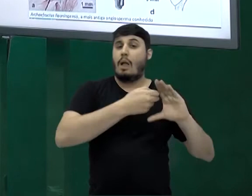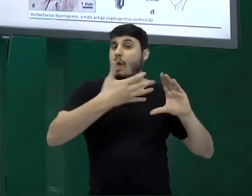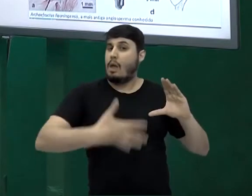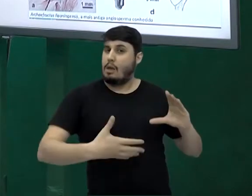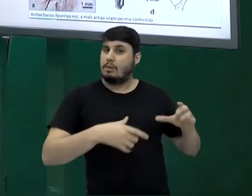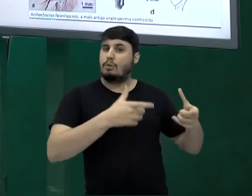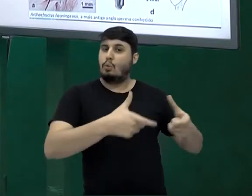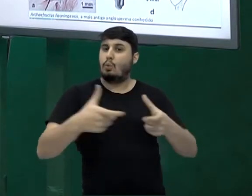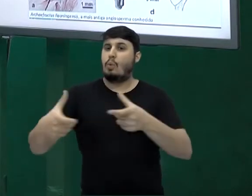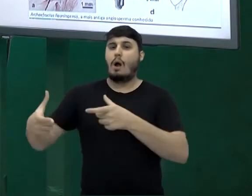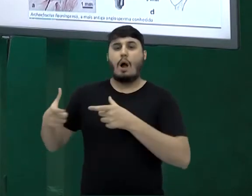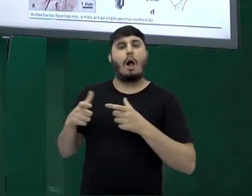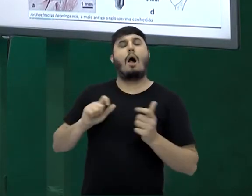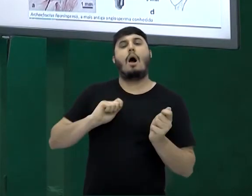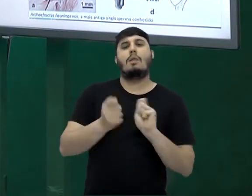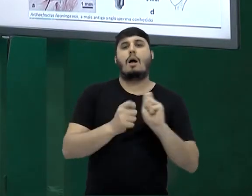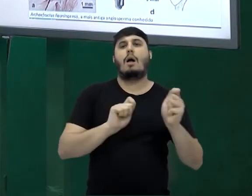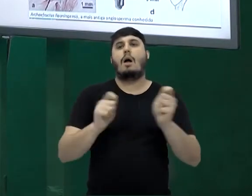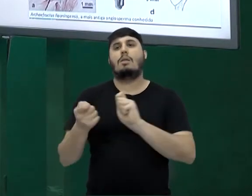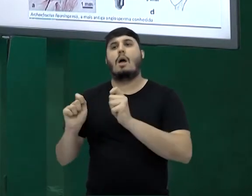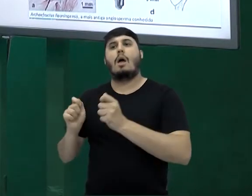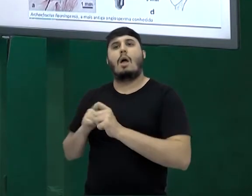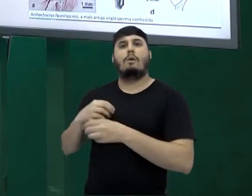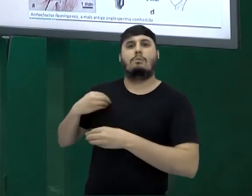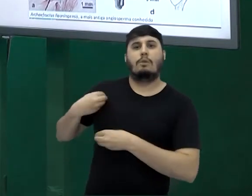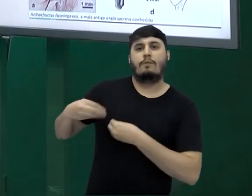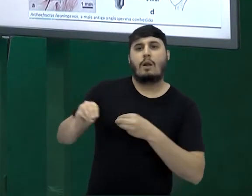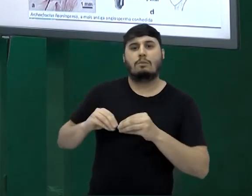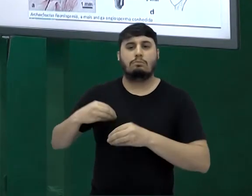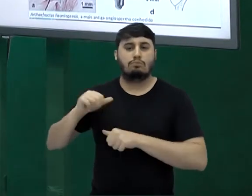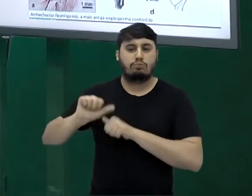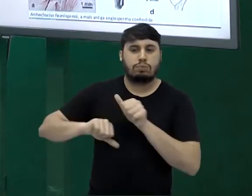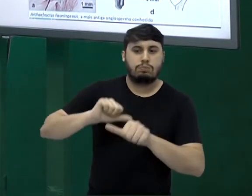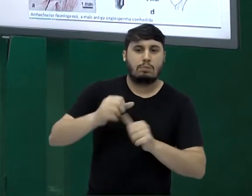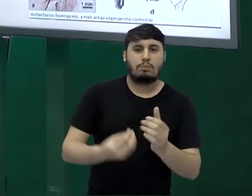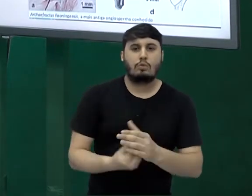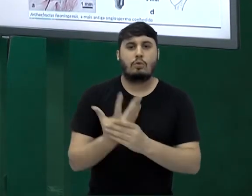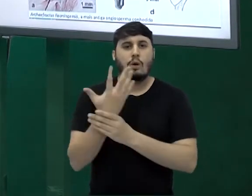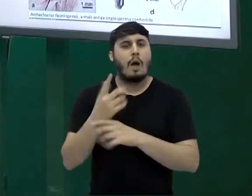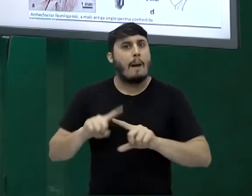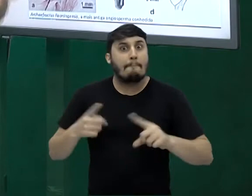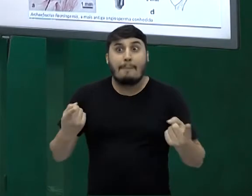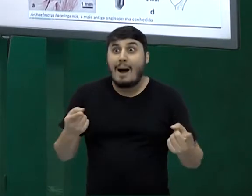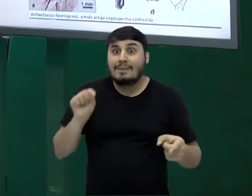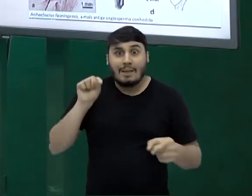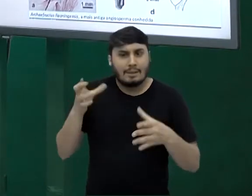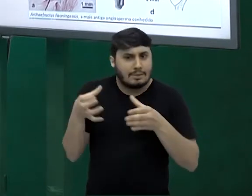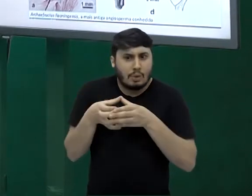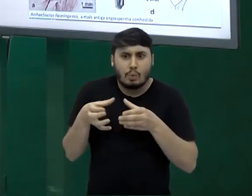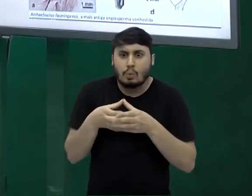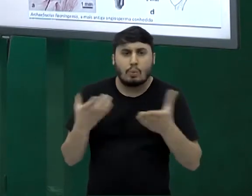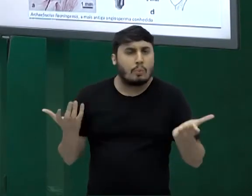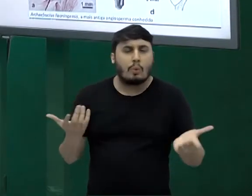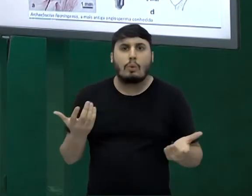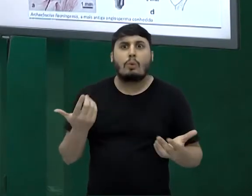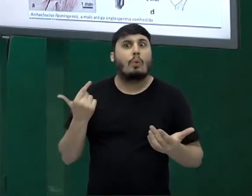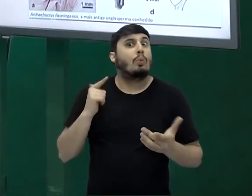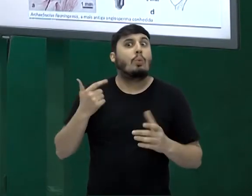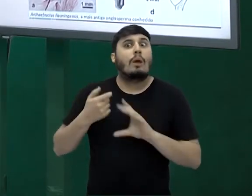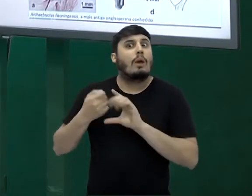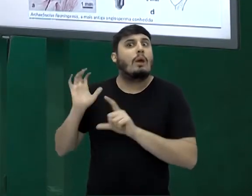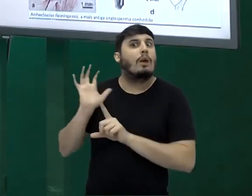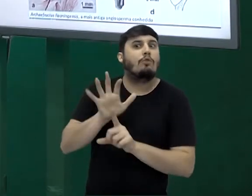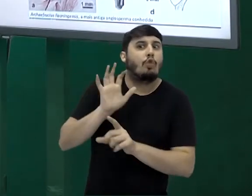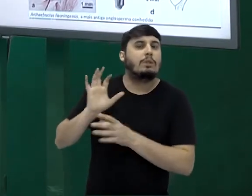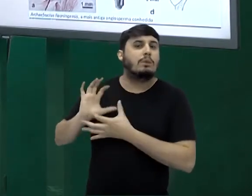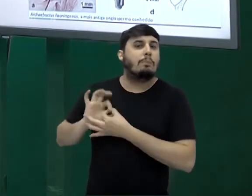tá tranquilo aqui, beleza. E aí você começa a ver do nada registro fóssil de angiosperma, assim, aos montes, sabe? É como se ela estivesse vindo de